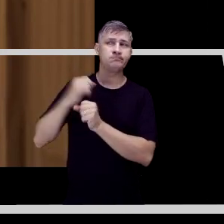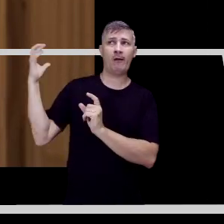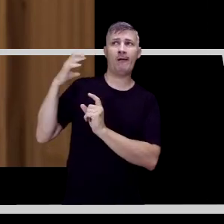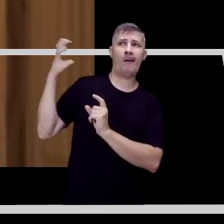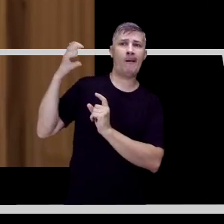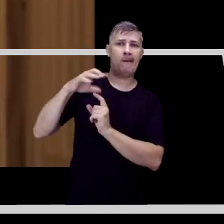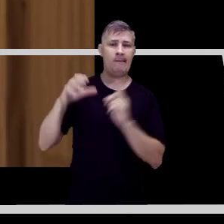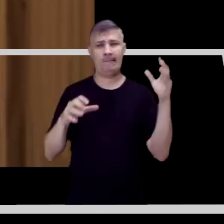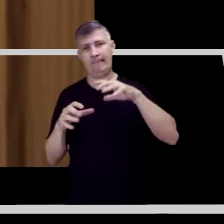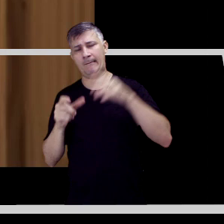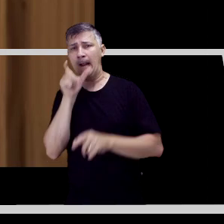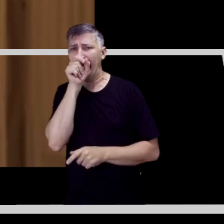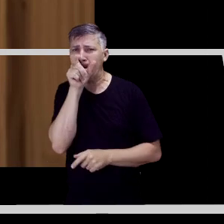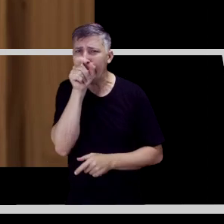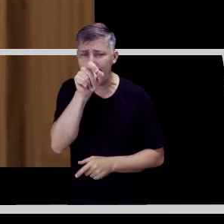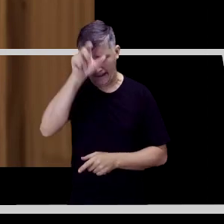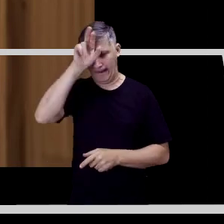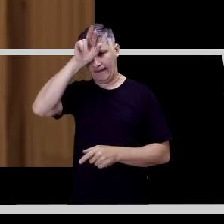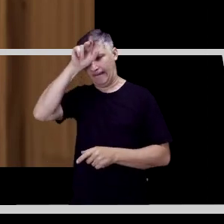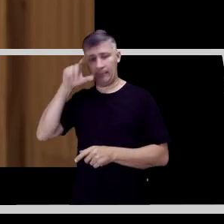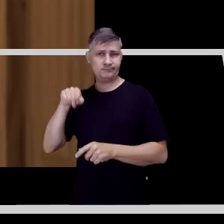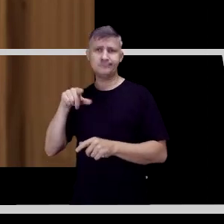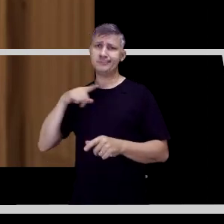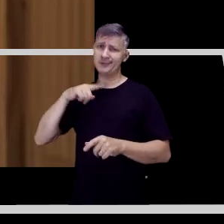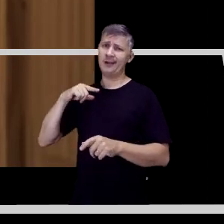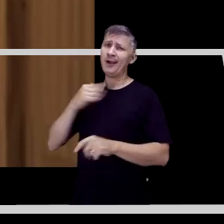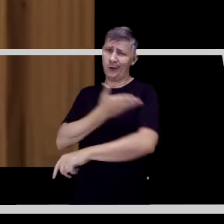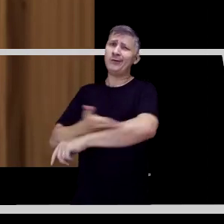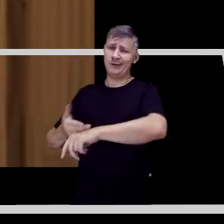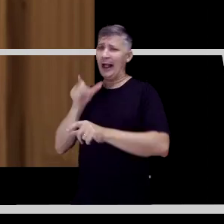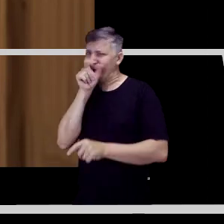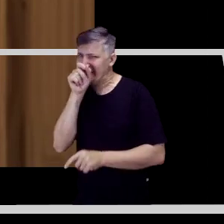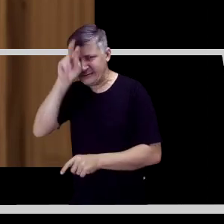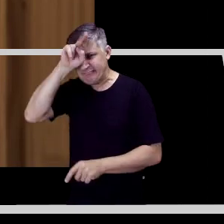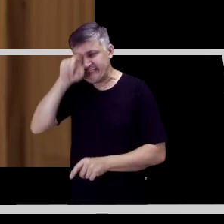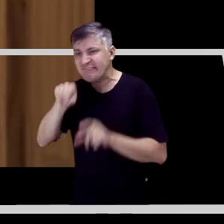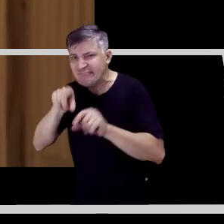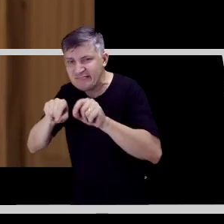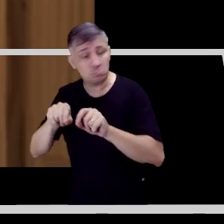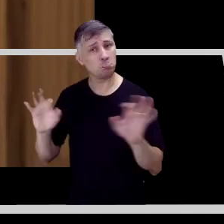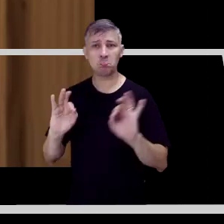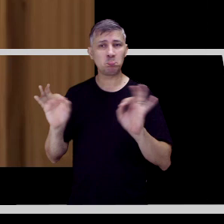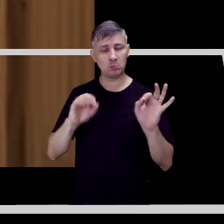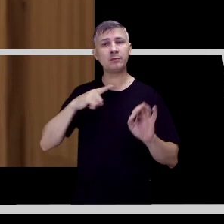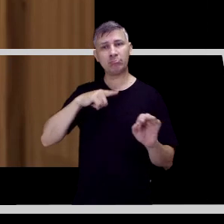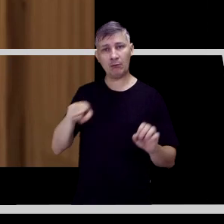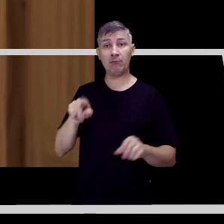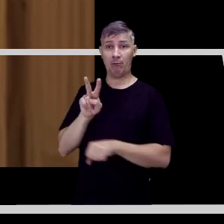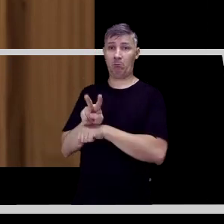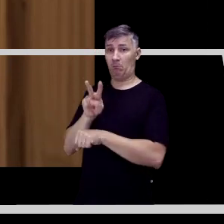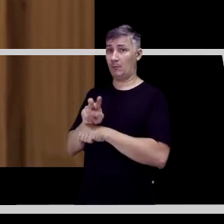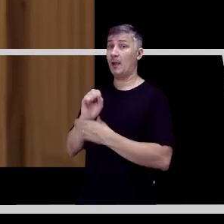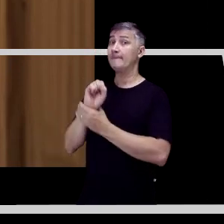muito bem às intempéries e ao ataque de insetos e a outros problemas que a madeira tradicionalmente tem, mas ele tem esse acabamento